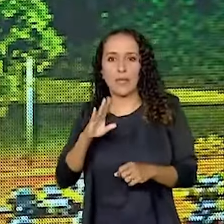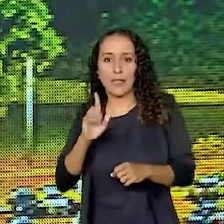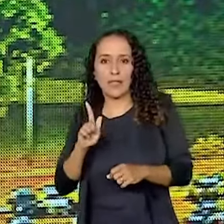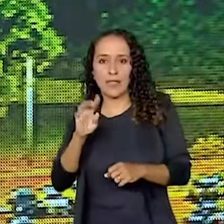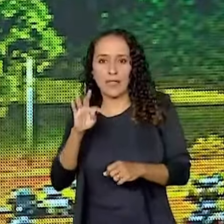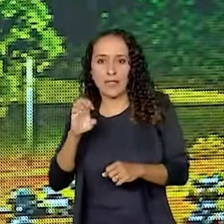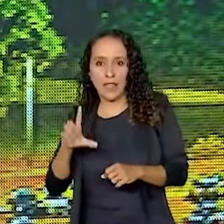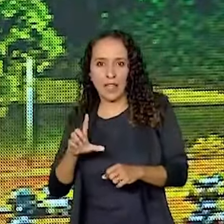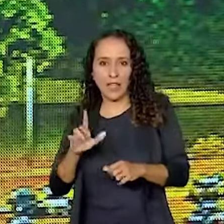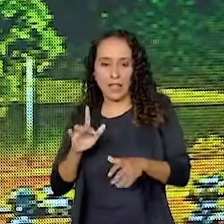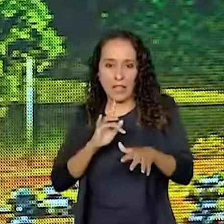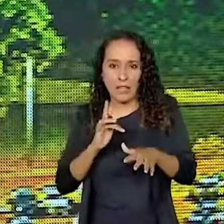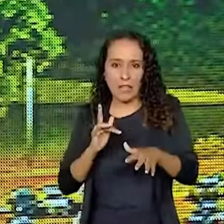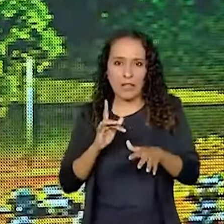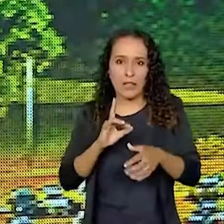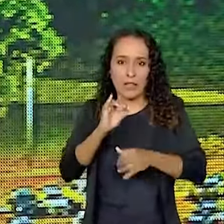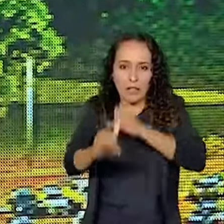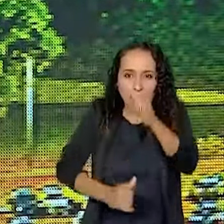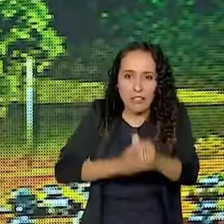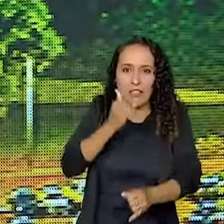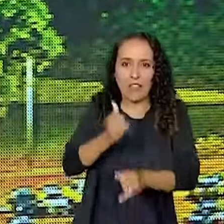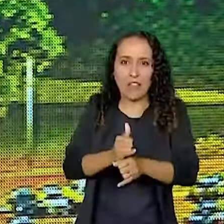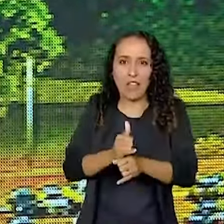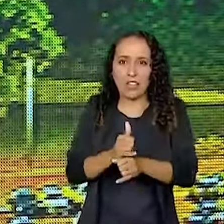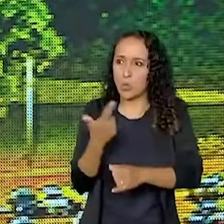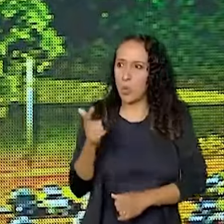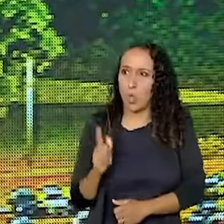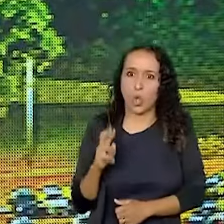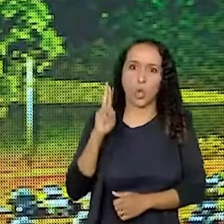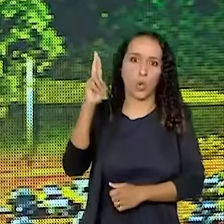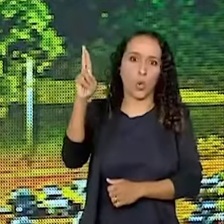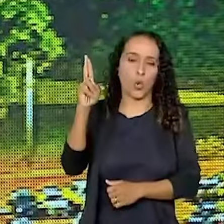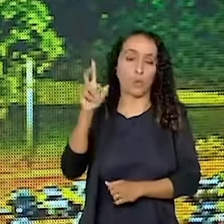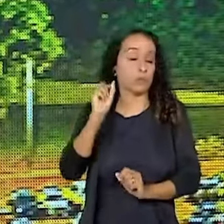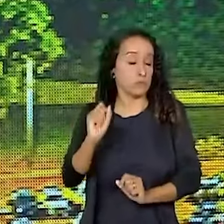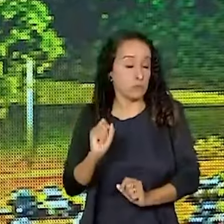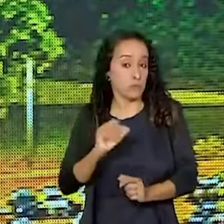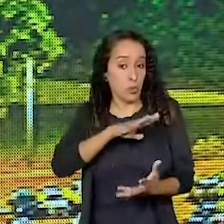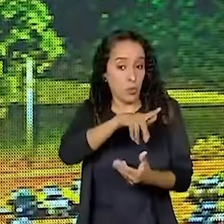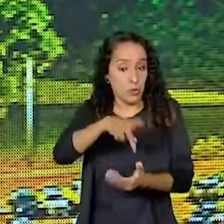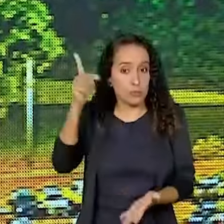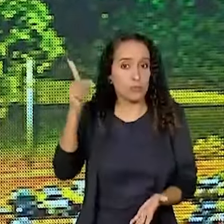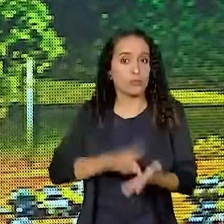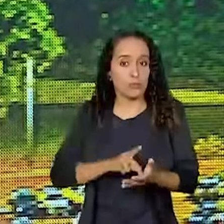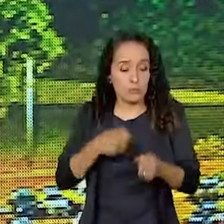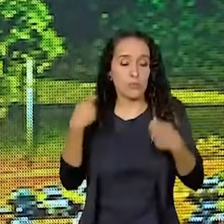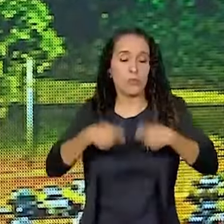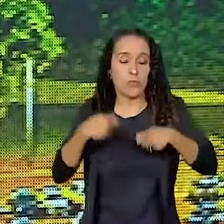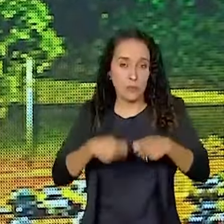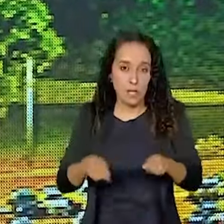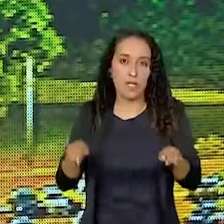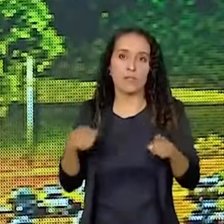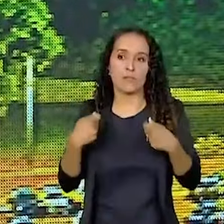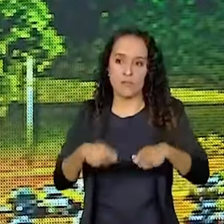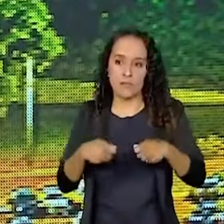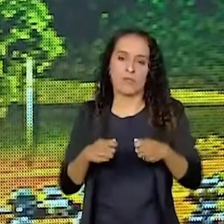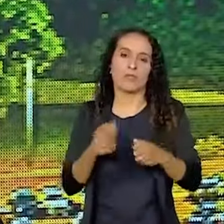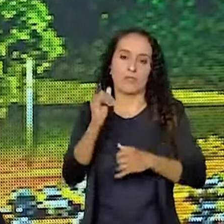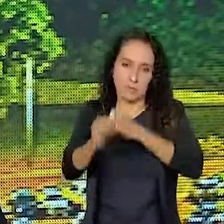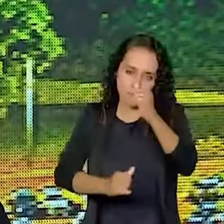como terra de ninguém. O que vale para o mundo real deve valer para o mundo virtual.